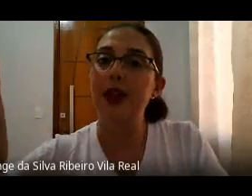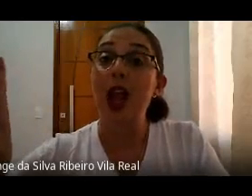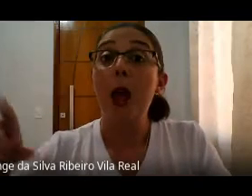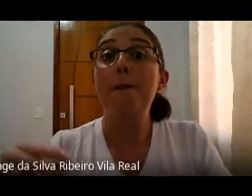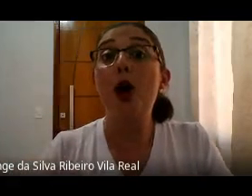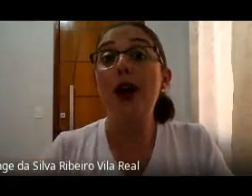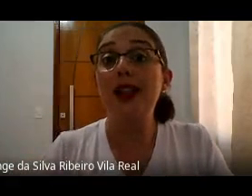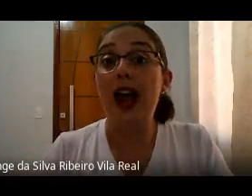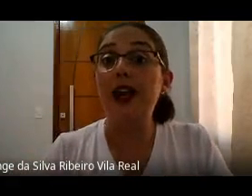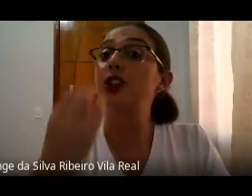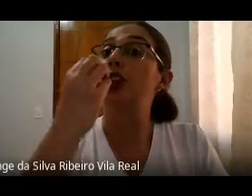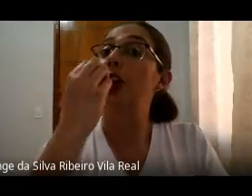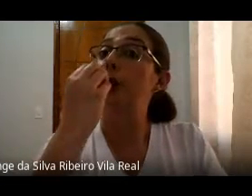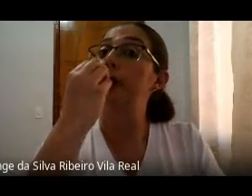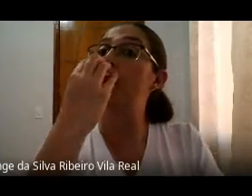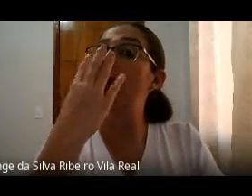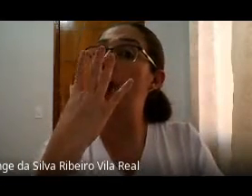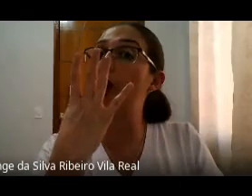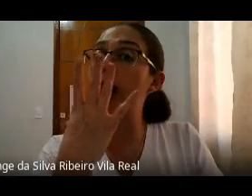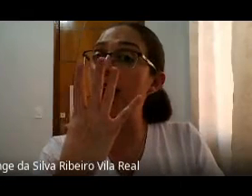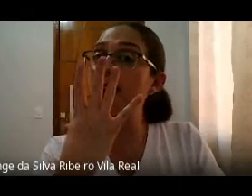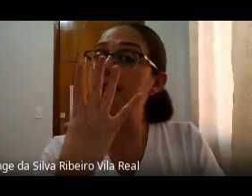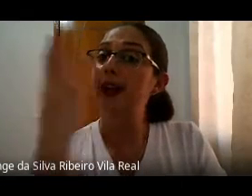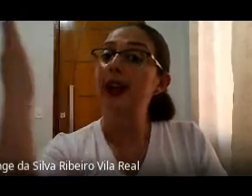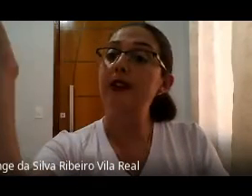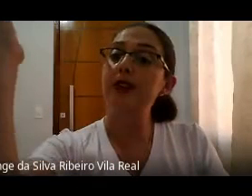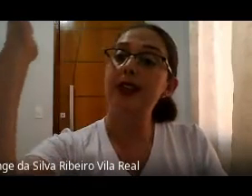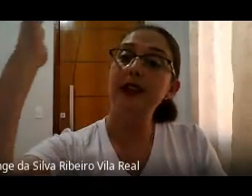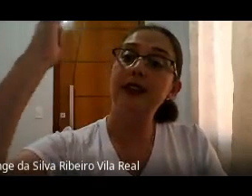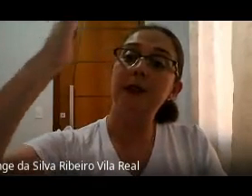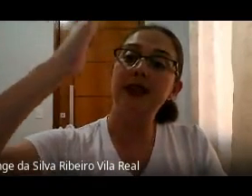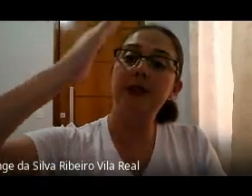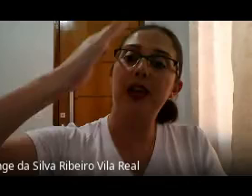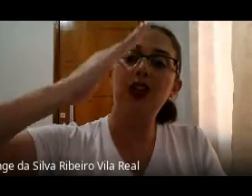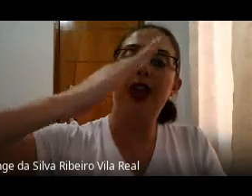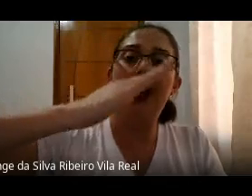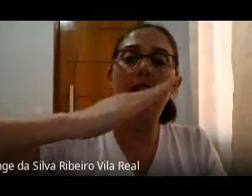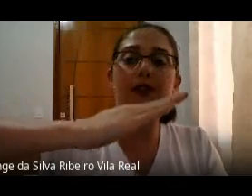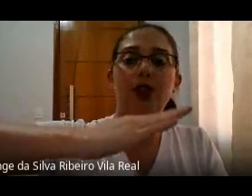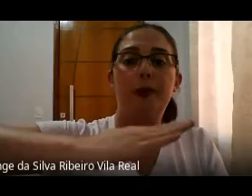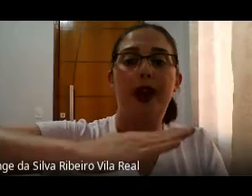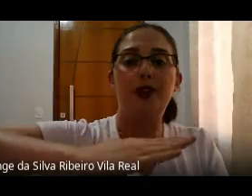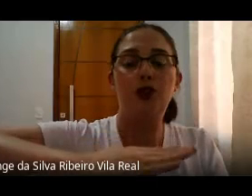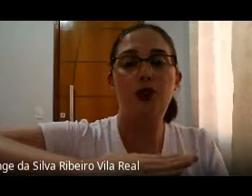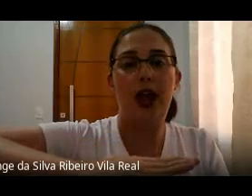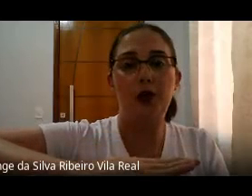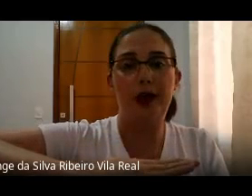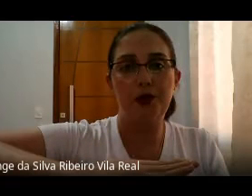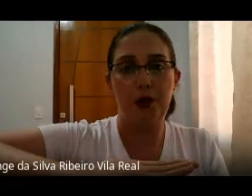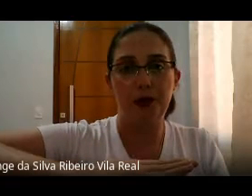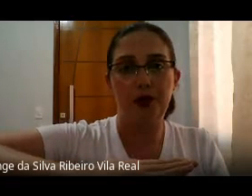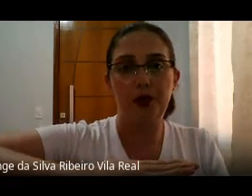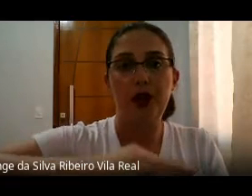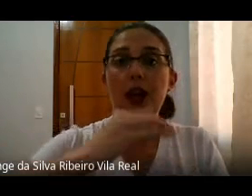dia. Boa tarde. Boa. E você simplesmente eleva o seu braço de um